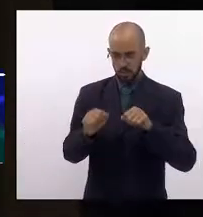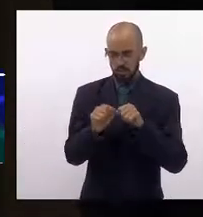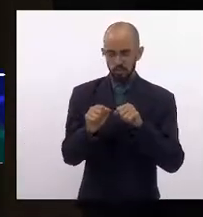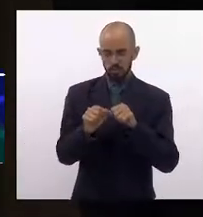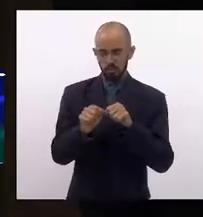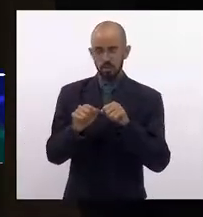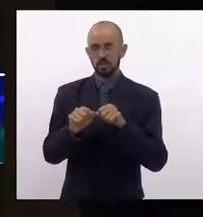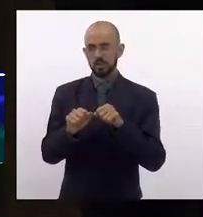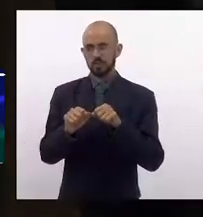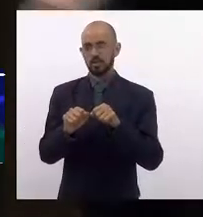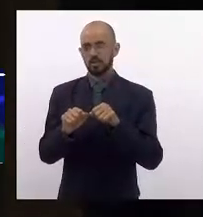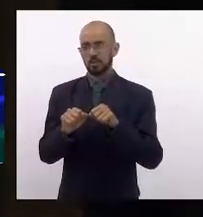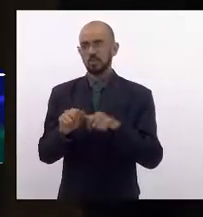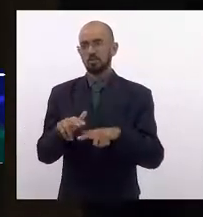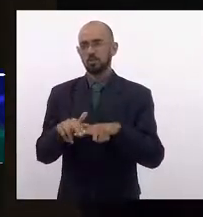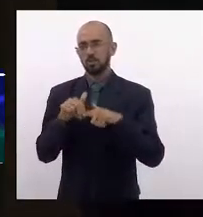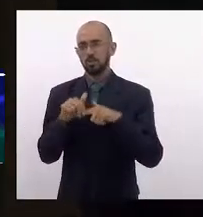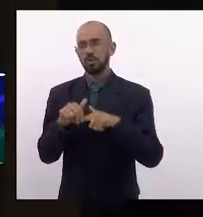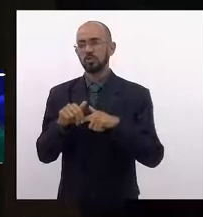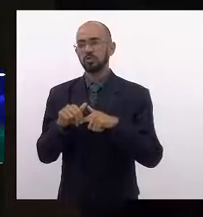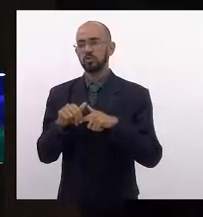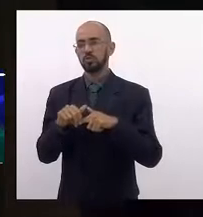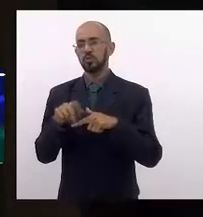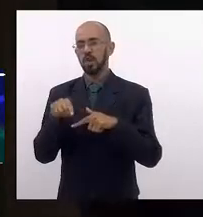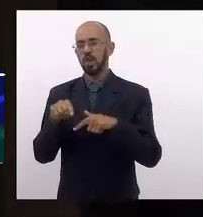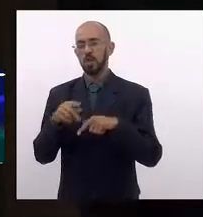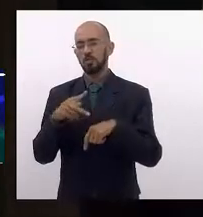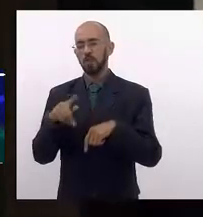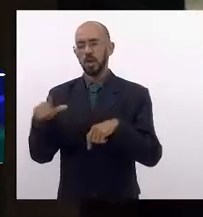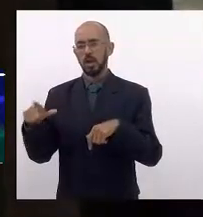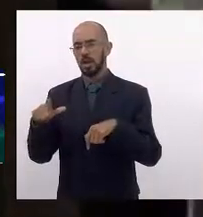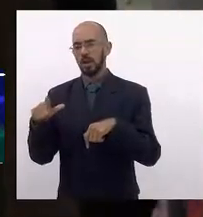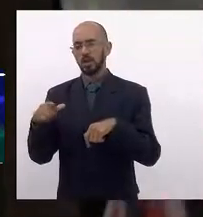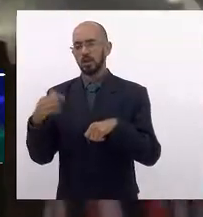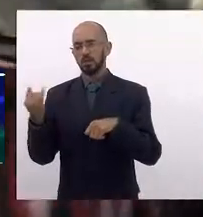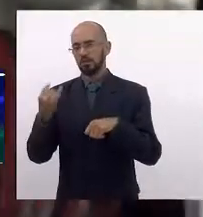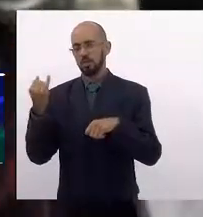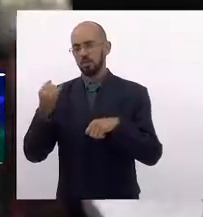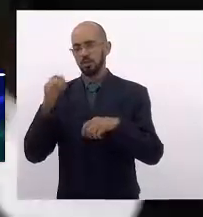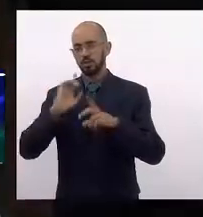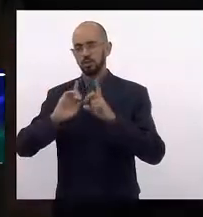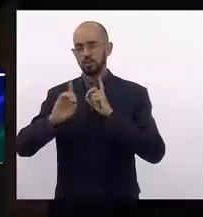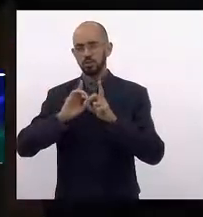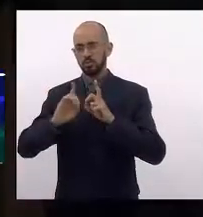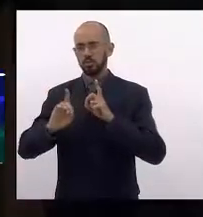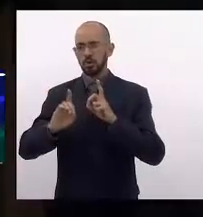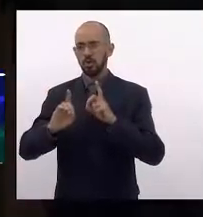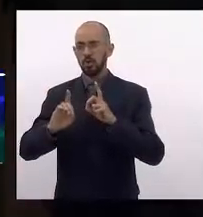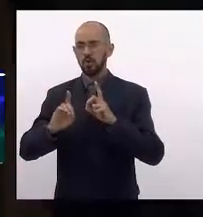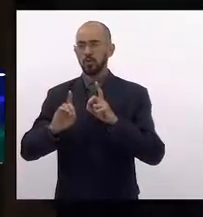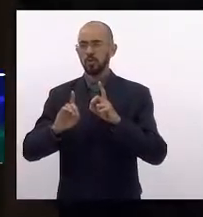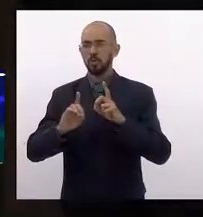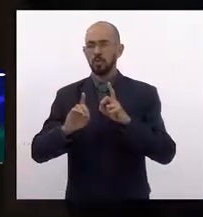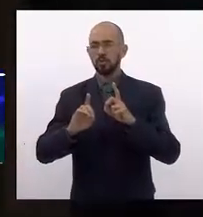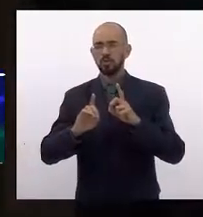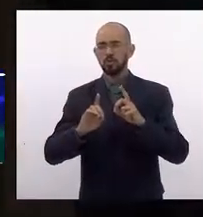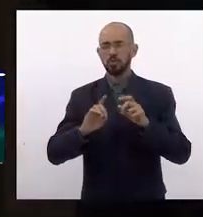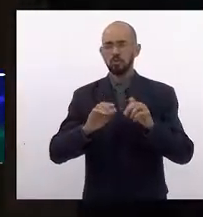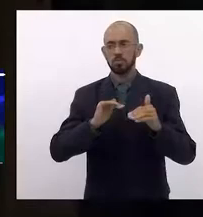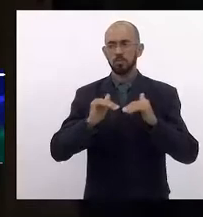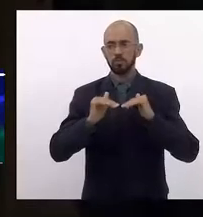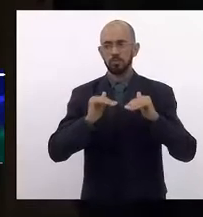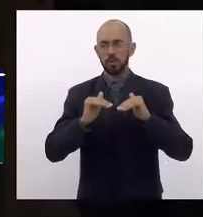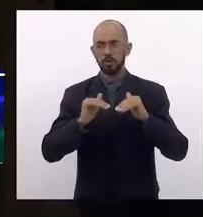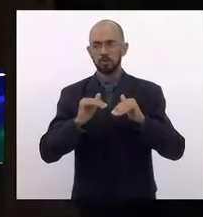lotou o plenário então portanto foi um projeto de lei muito discutido com os movimentos sociais do Estado do Rio de Janeiro